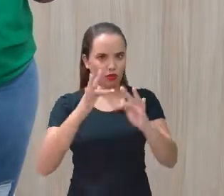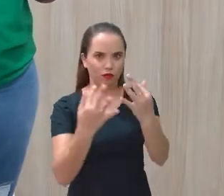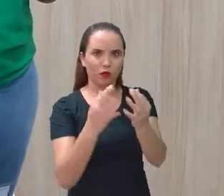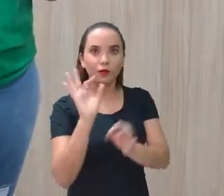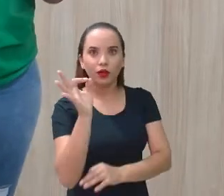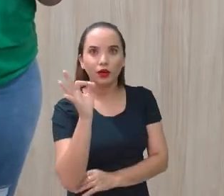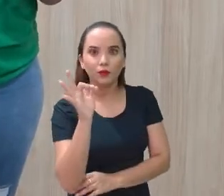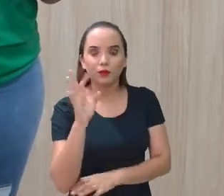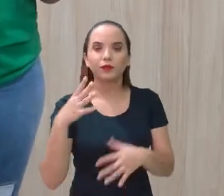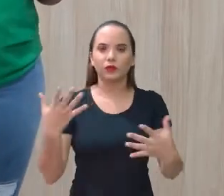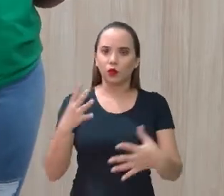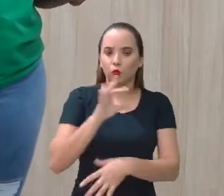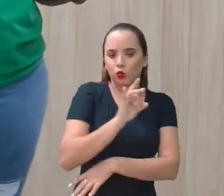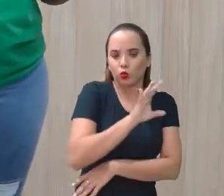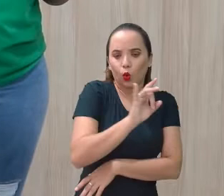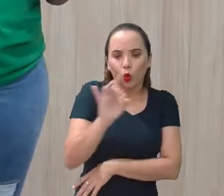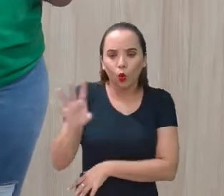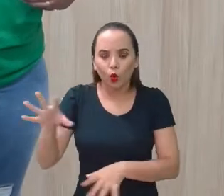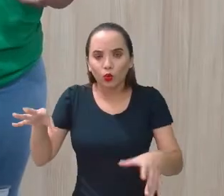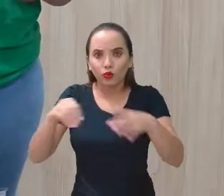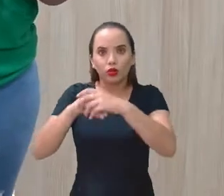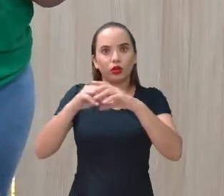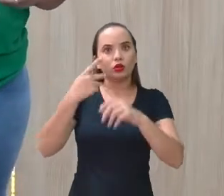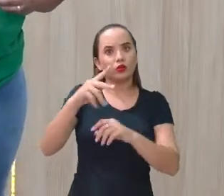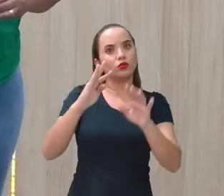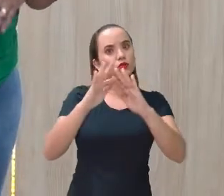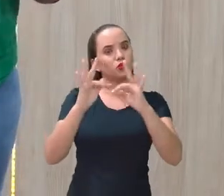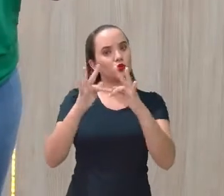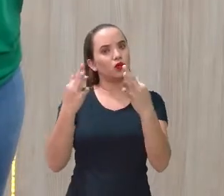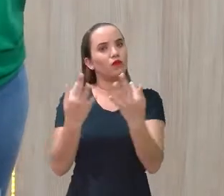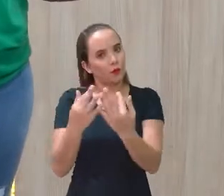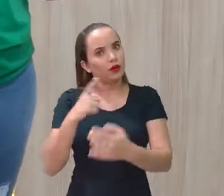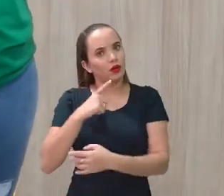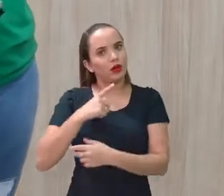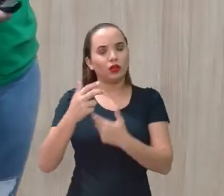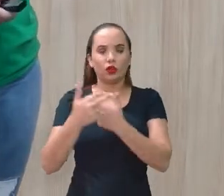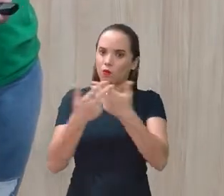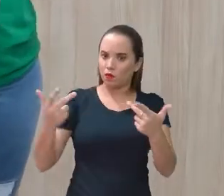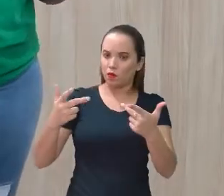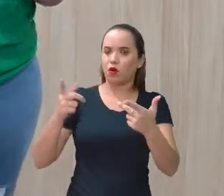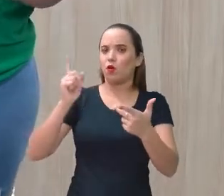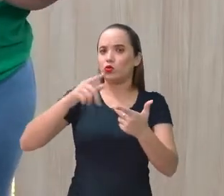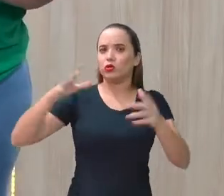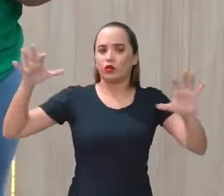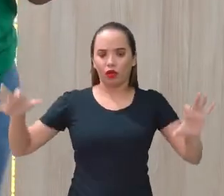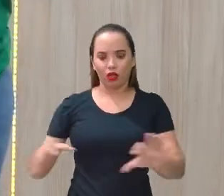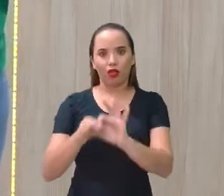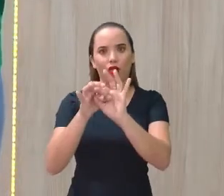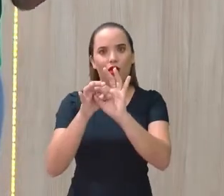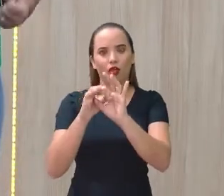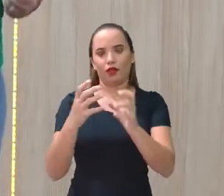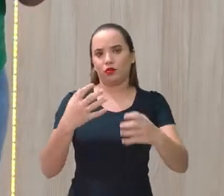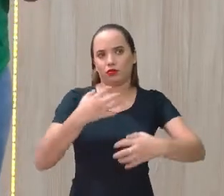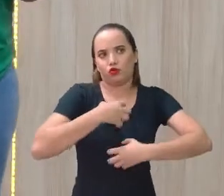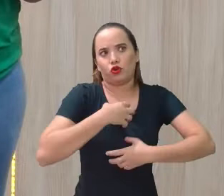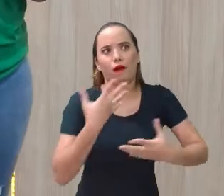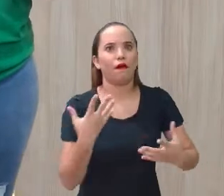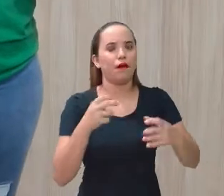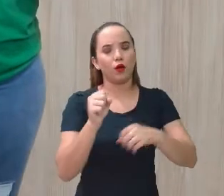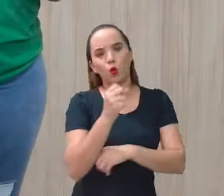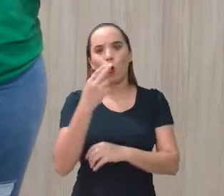dessa família tem algo em comum. Nem que seja o jeito de ser, nem que seja uma característica